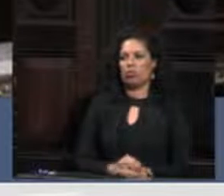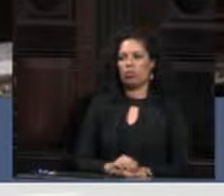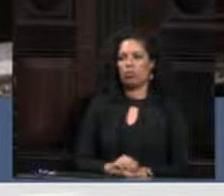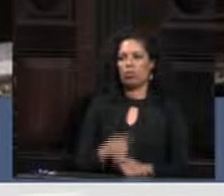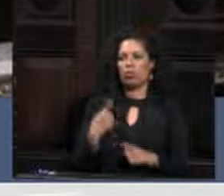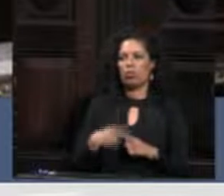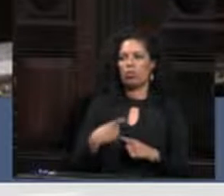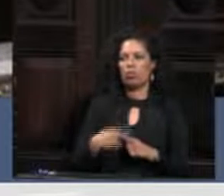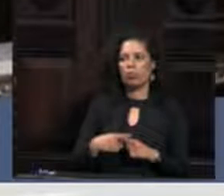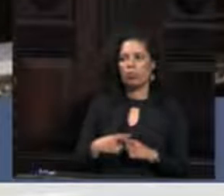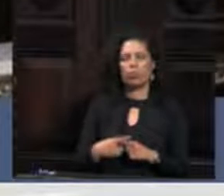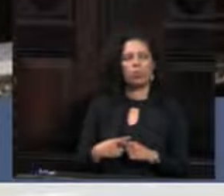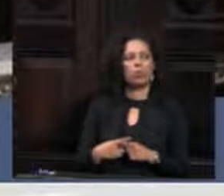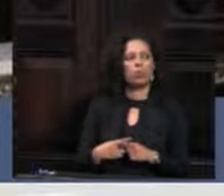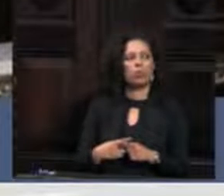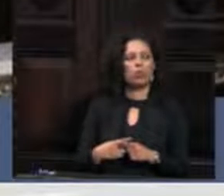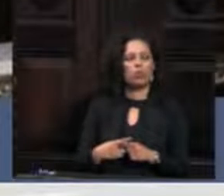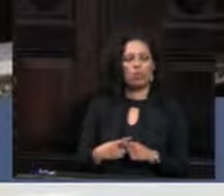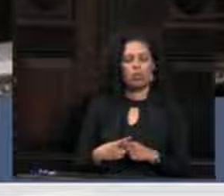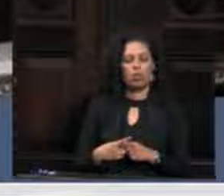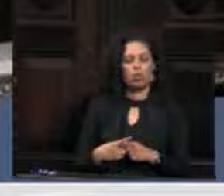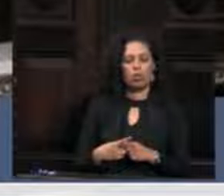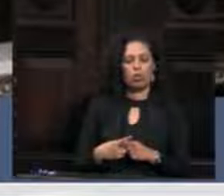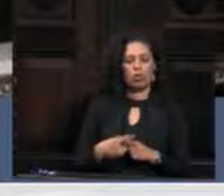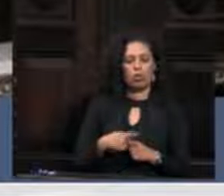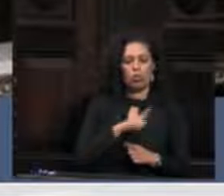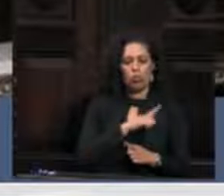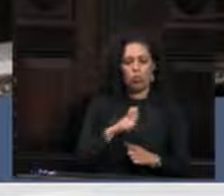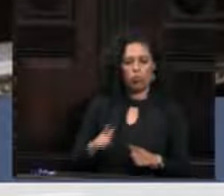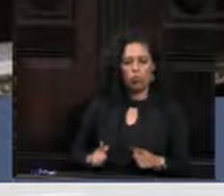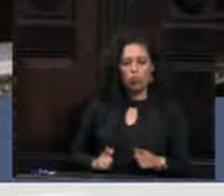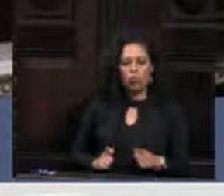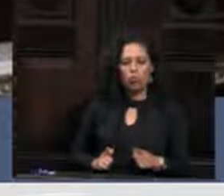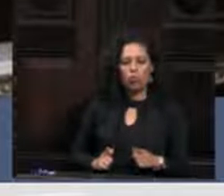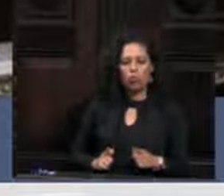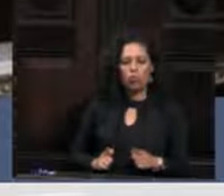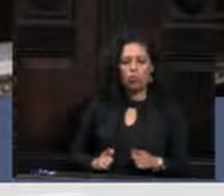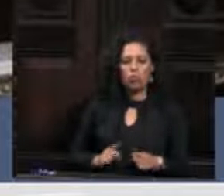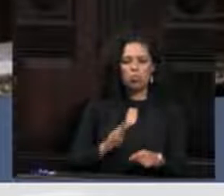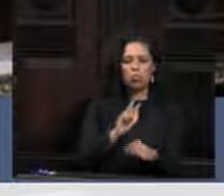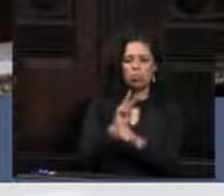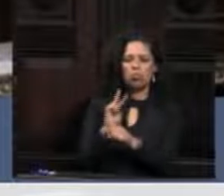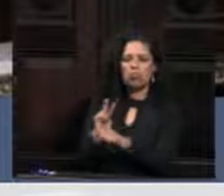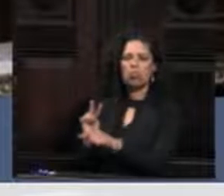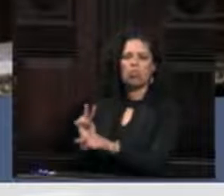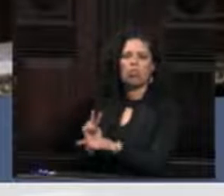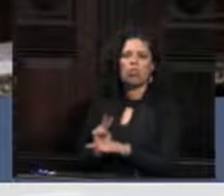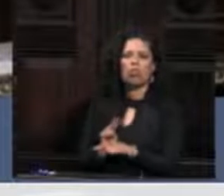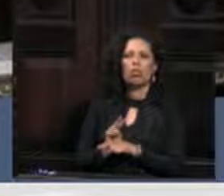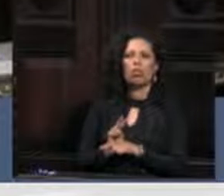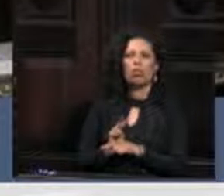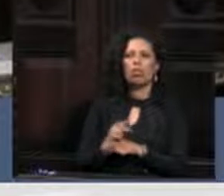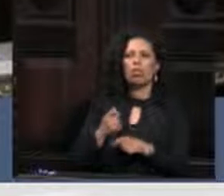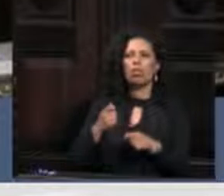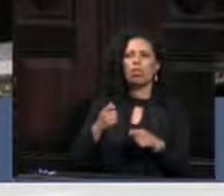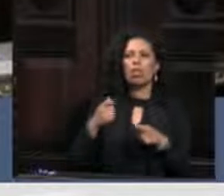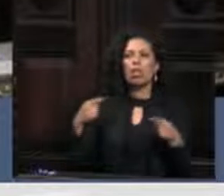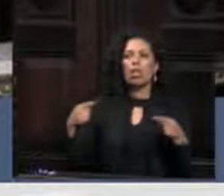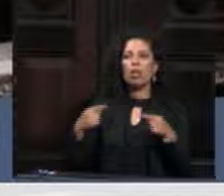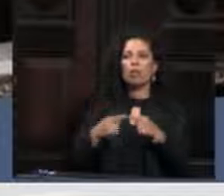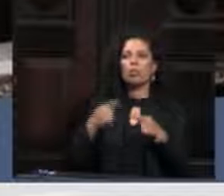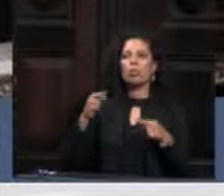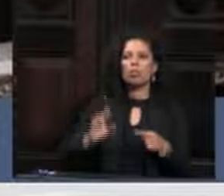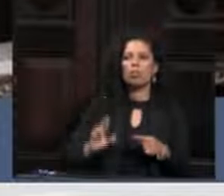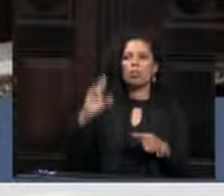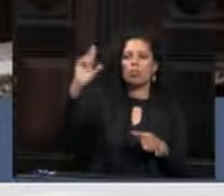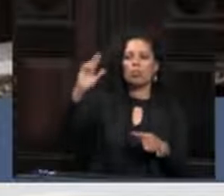Porque a prestação de um serviço público tem que estar submetida à responsabilidade